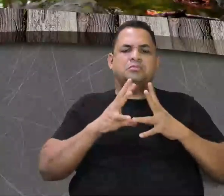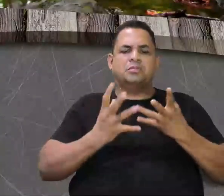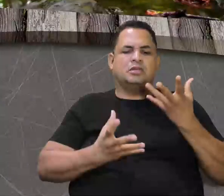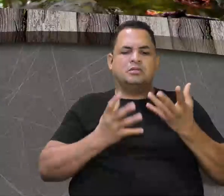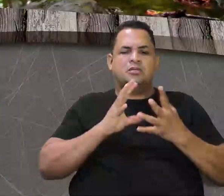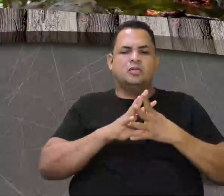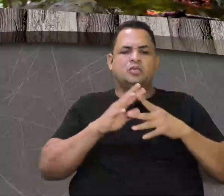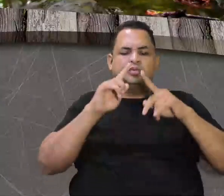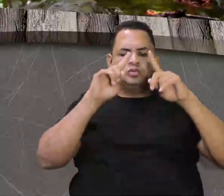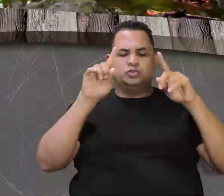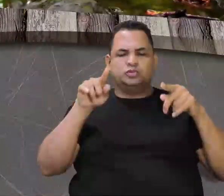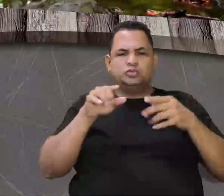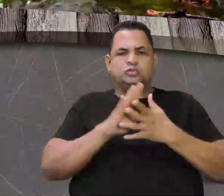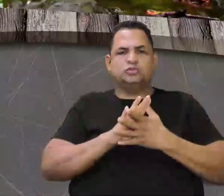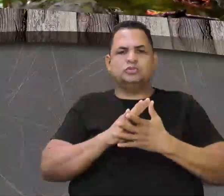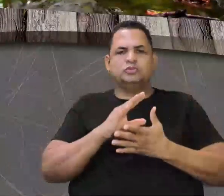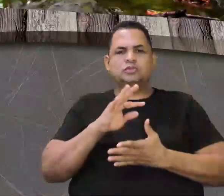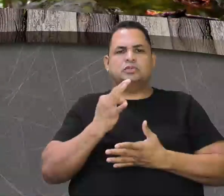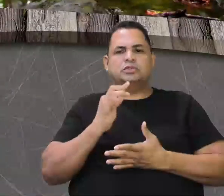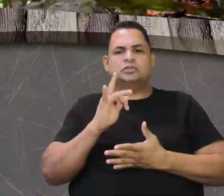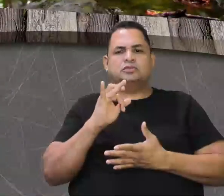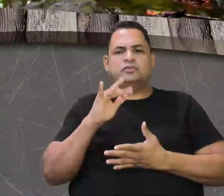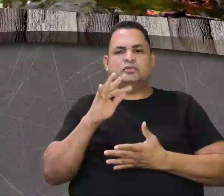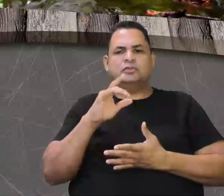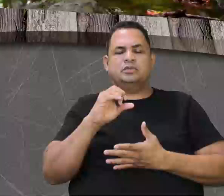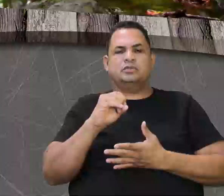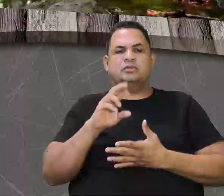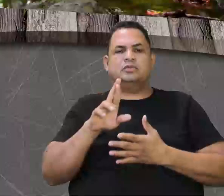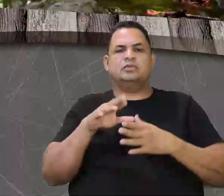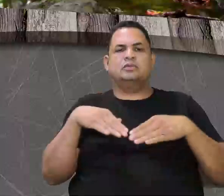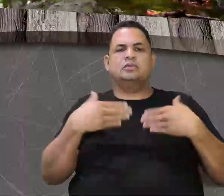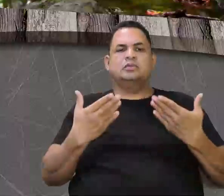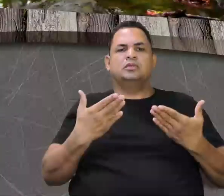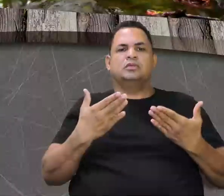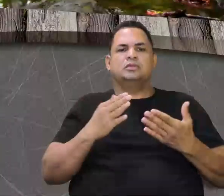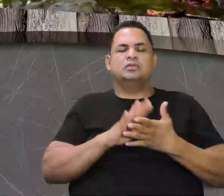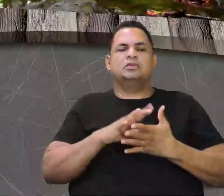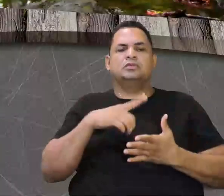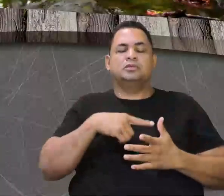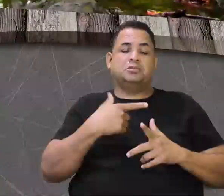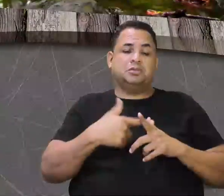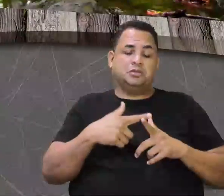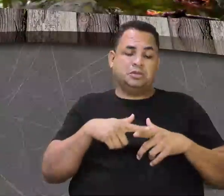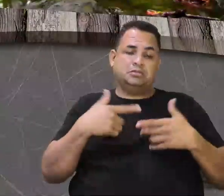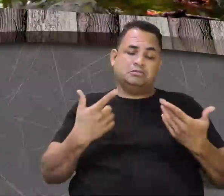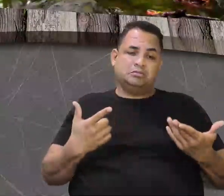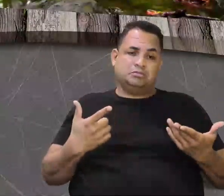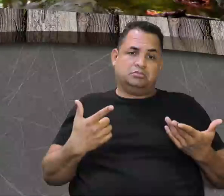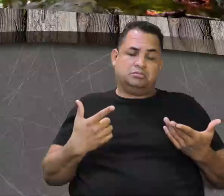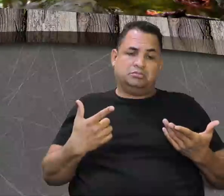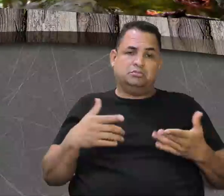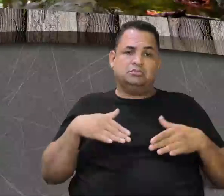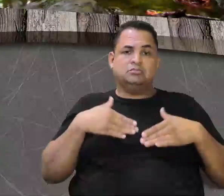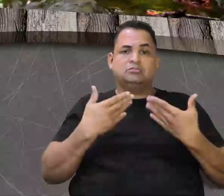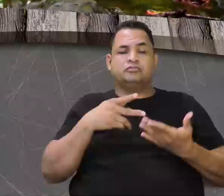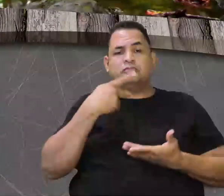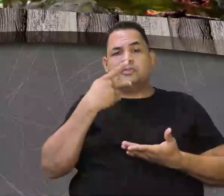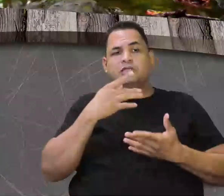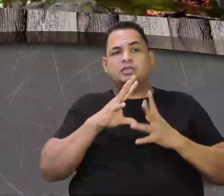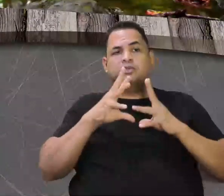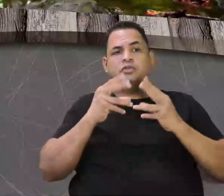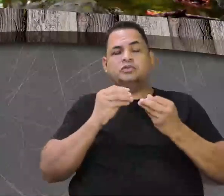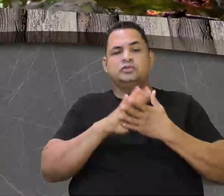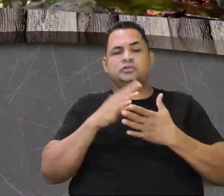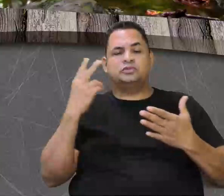estourar o transformador na parte externa, ou seja, vai prejudicar. Então, é a mesma coisa quando a gente fala de todos